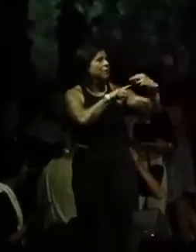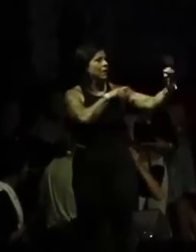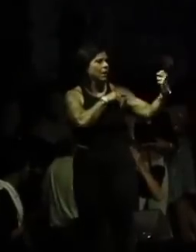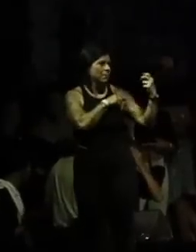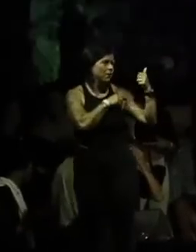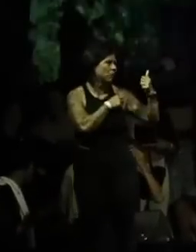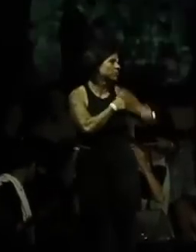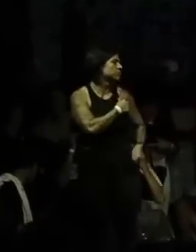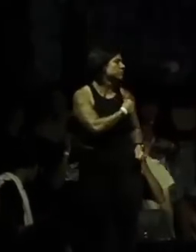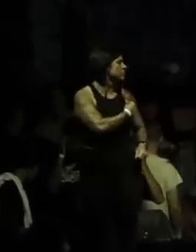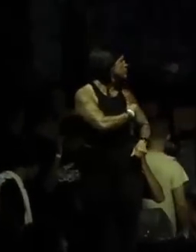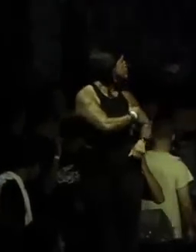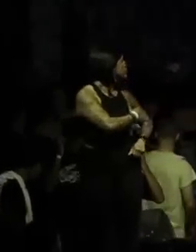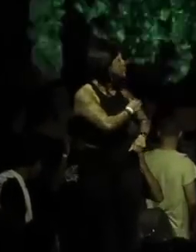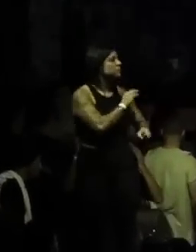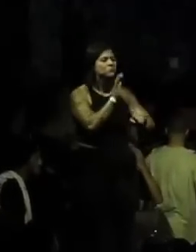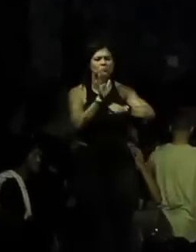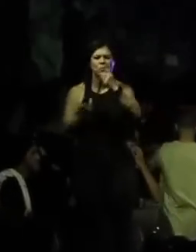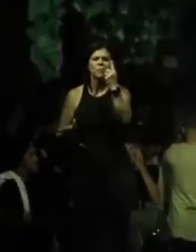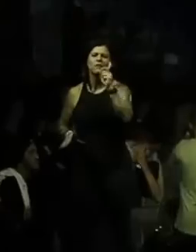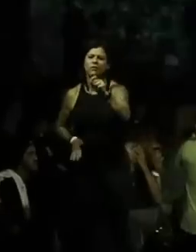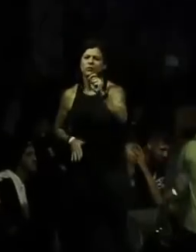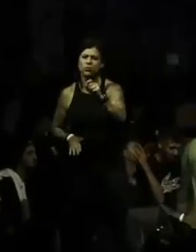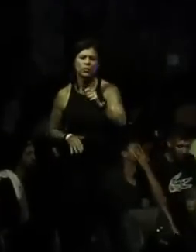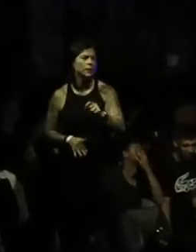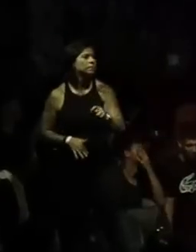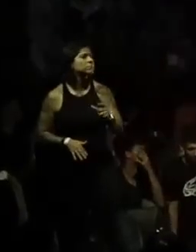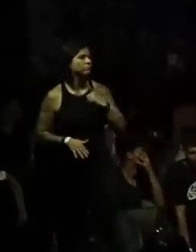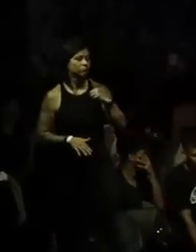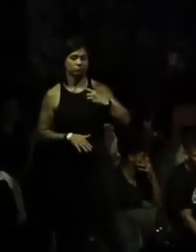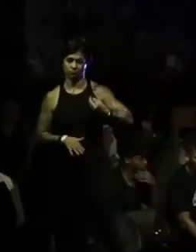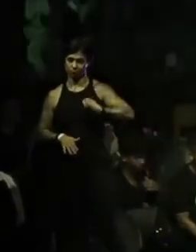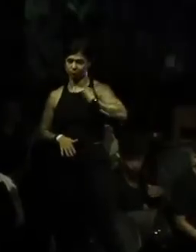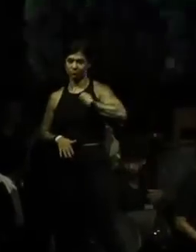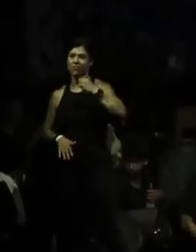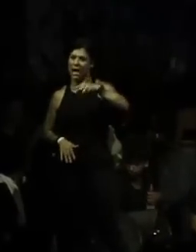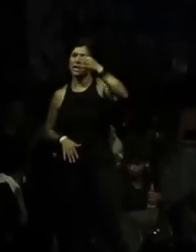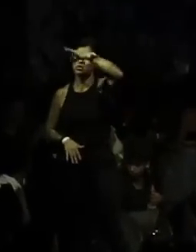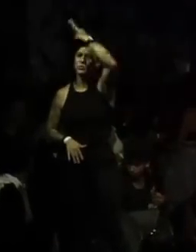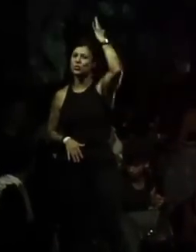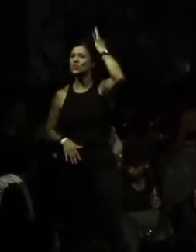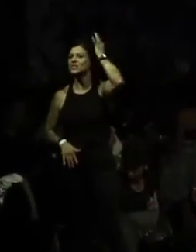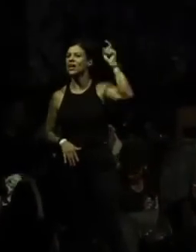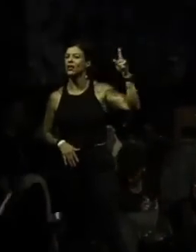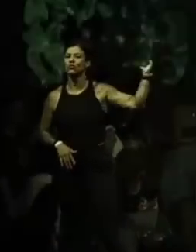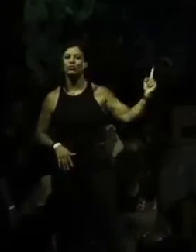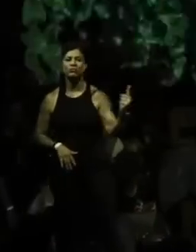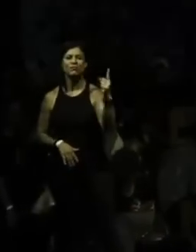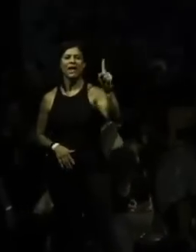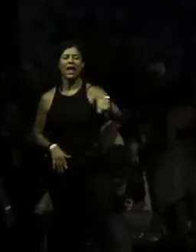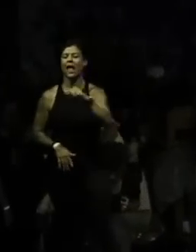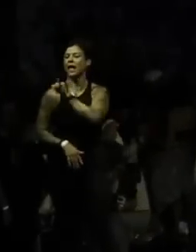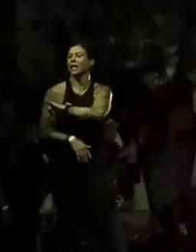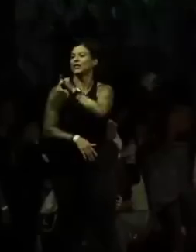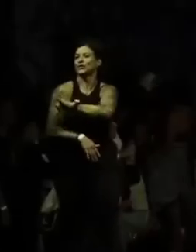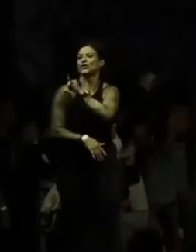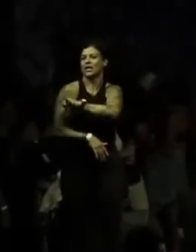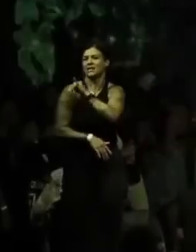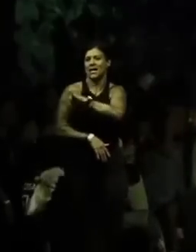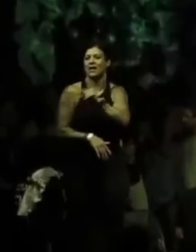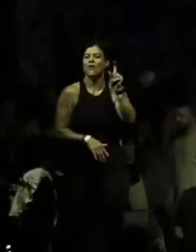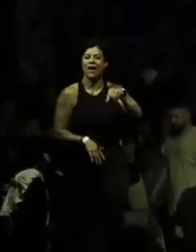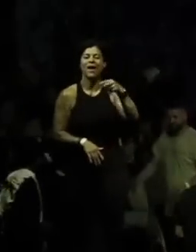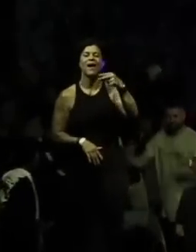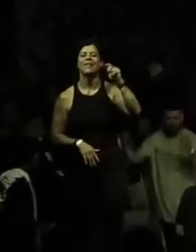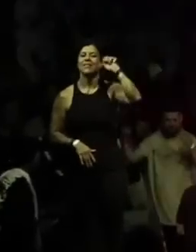Acho que é a primeira vez, né, mano? Se encontra presente aqui no S. Diretamente do RJ, encosta pra cá, Nego